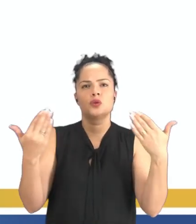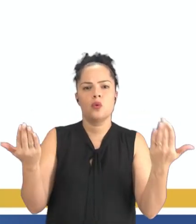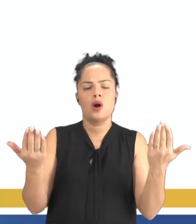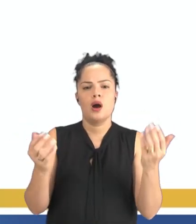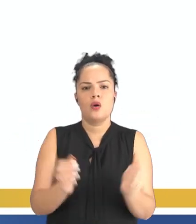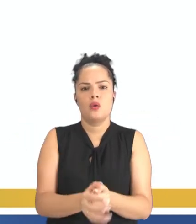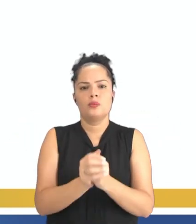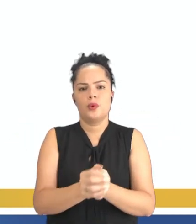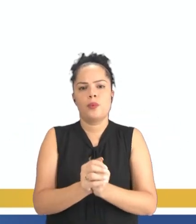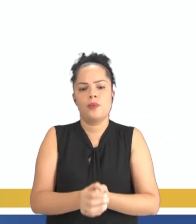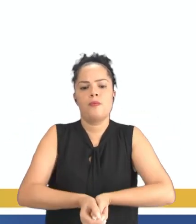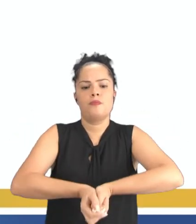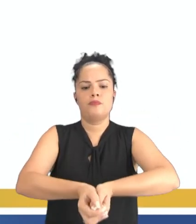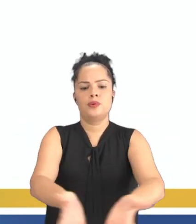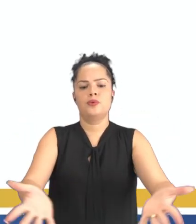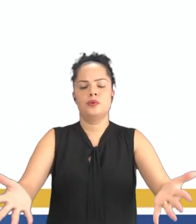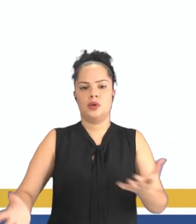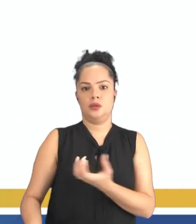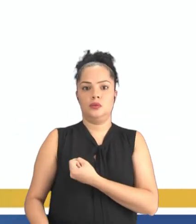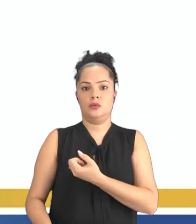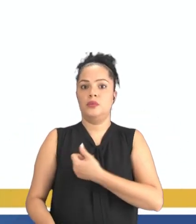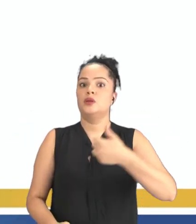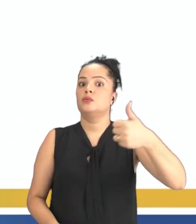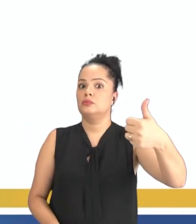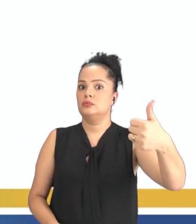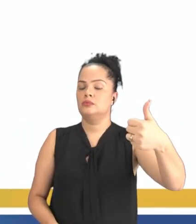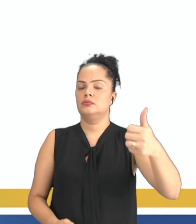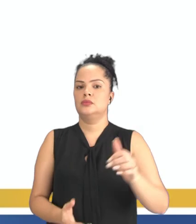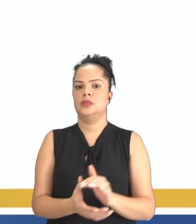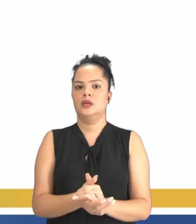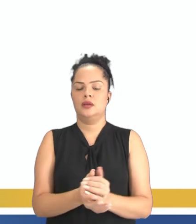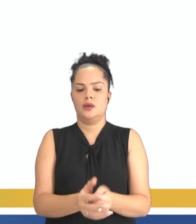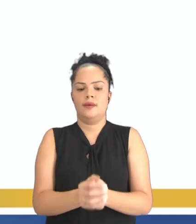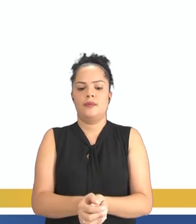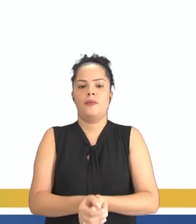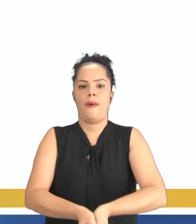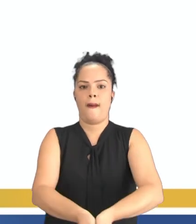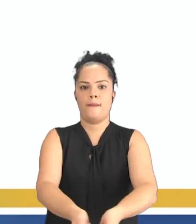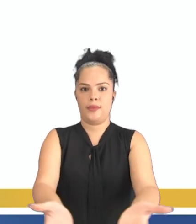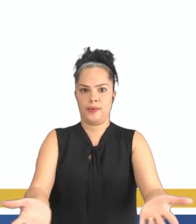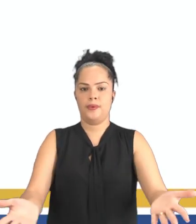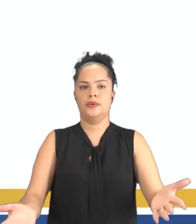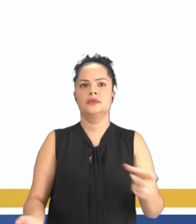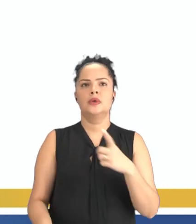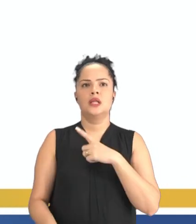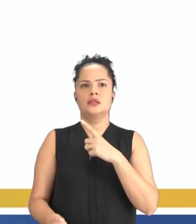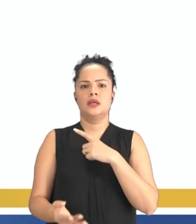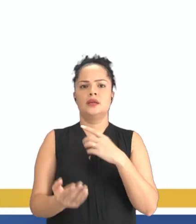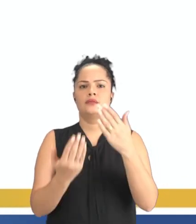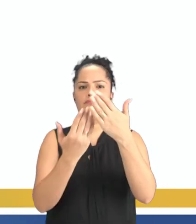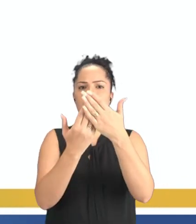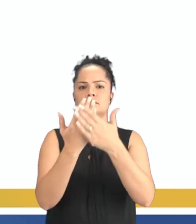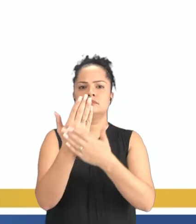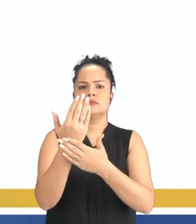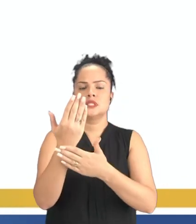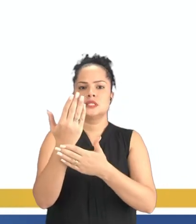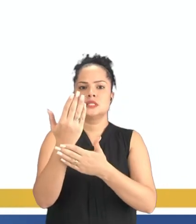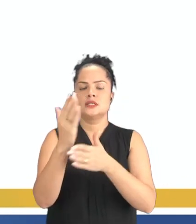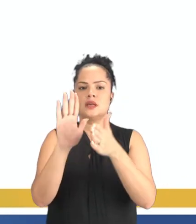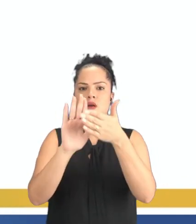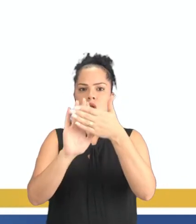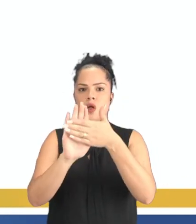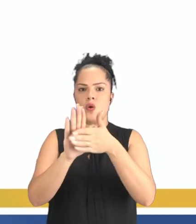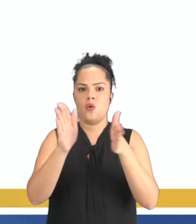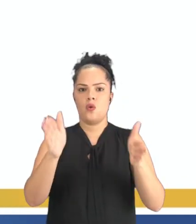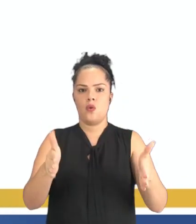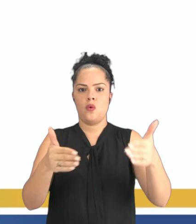dado? Vamos lá, quando você lança um dadinho, né, você tem quantas faces? Você tem 6 faces, cada